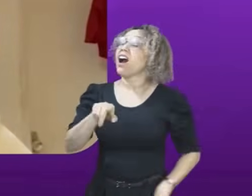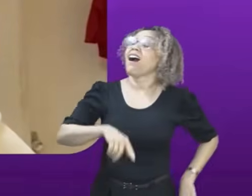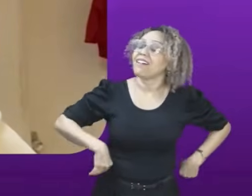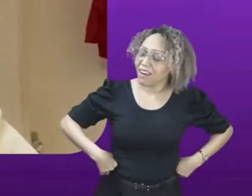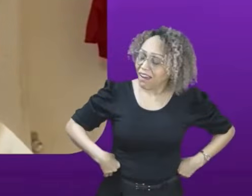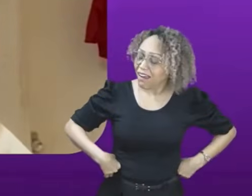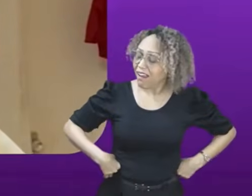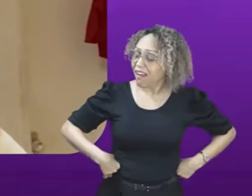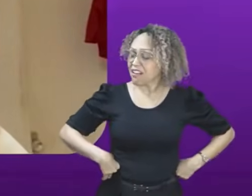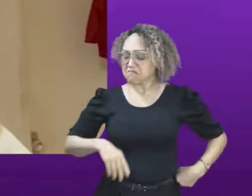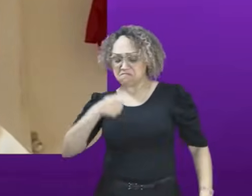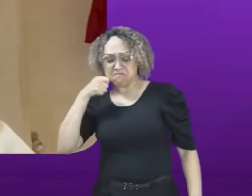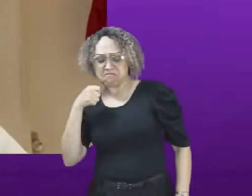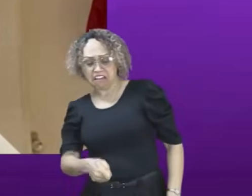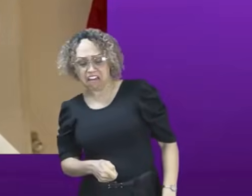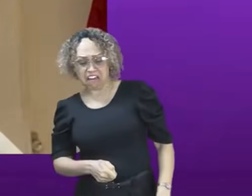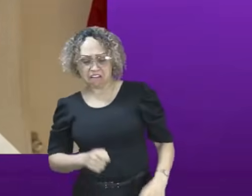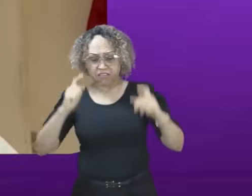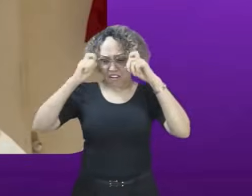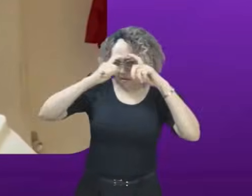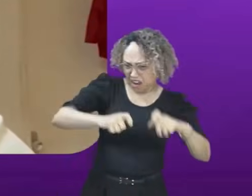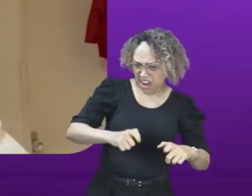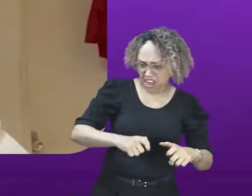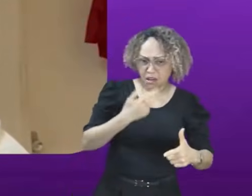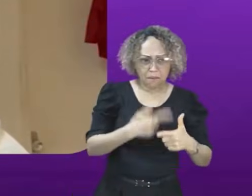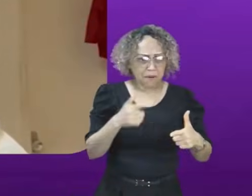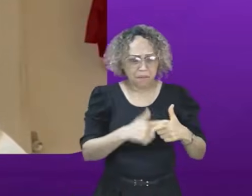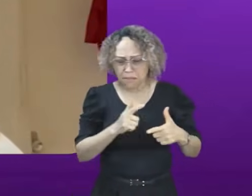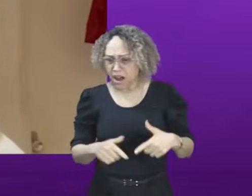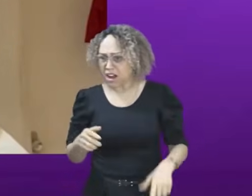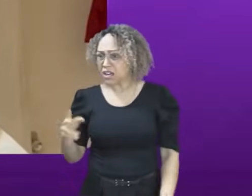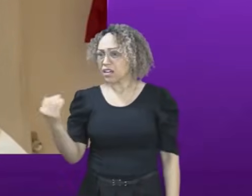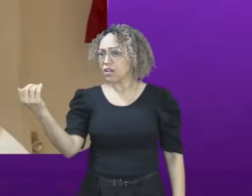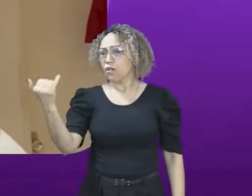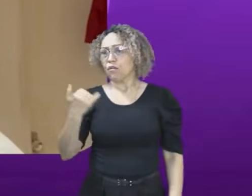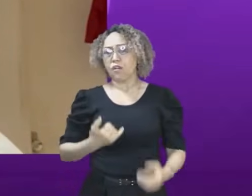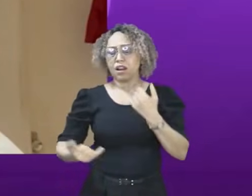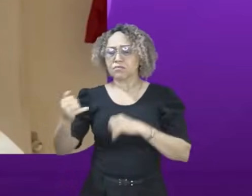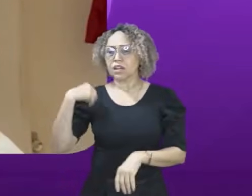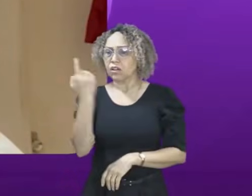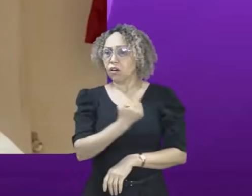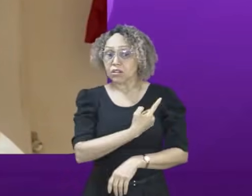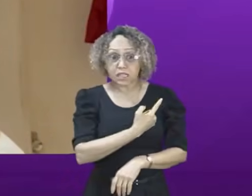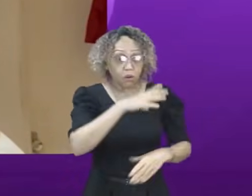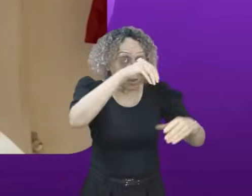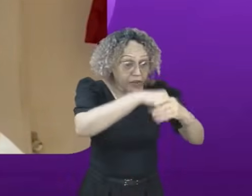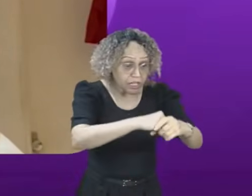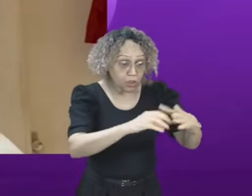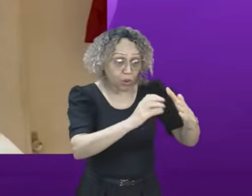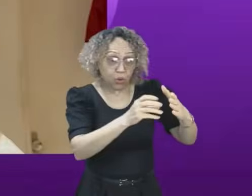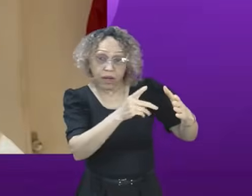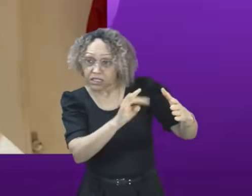de difícil, problemáticas. E eu vivi isso. Dentro do partido eu enfrentei. Né? Dentro